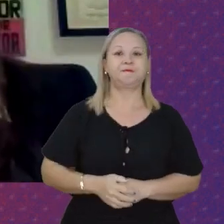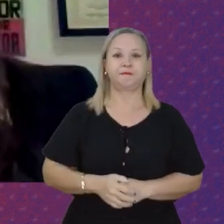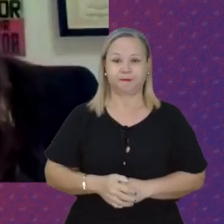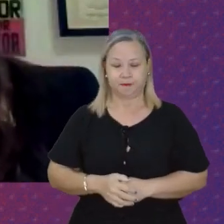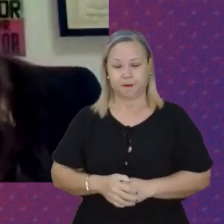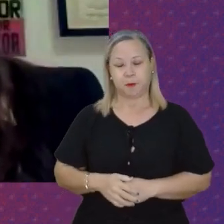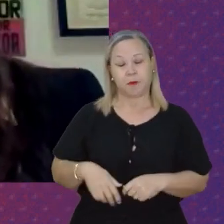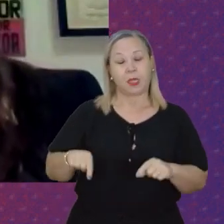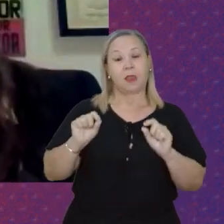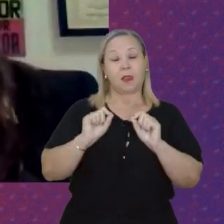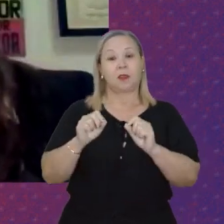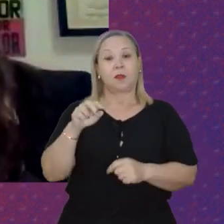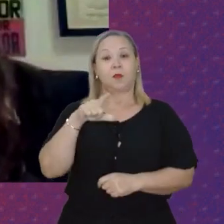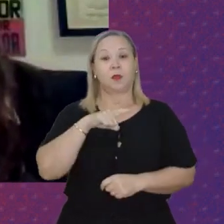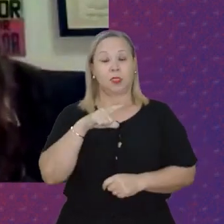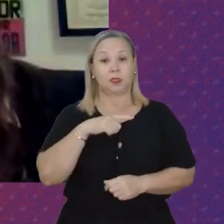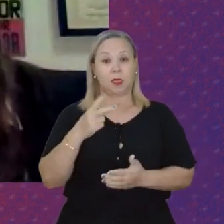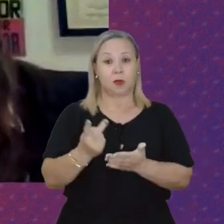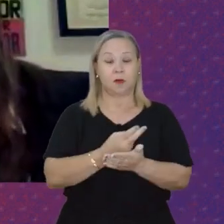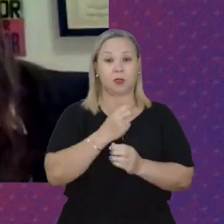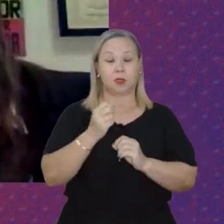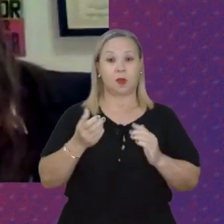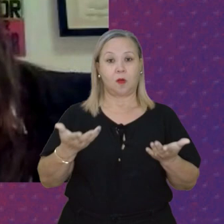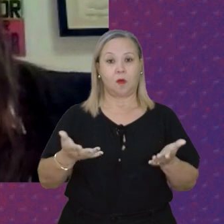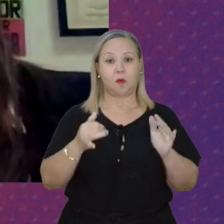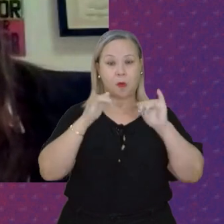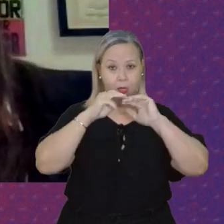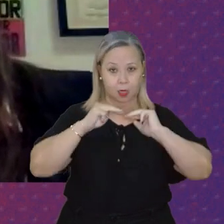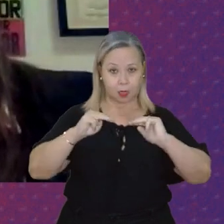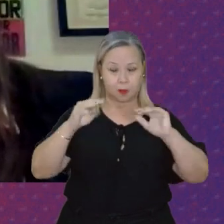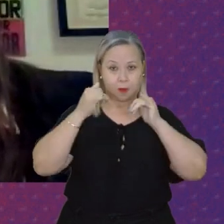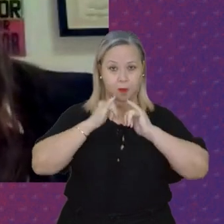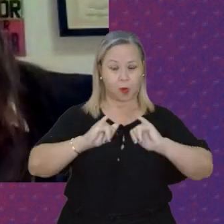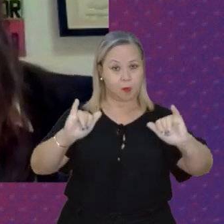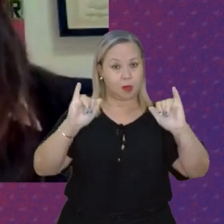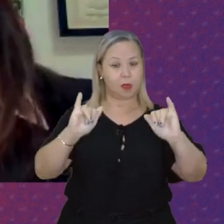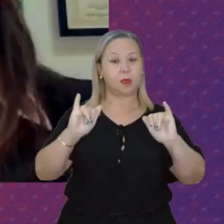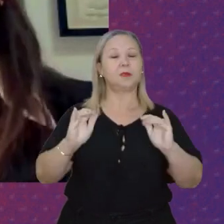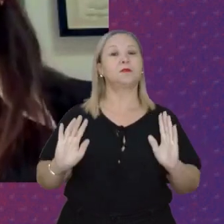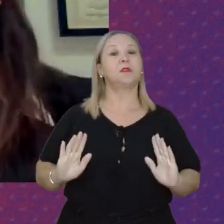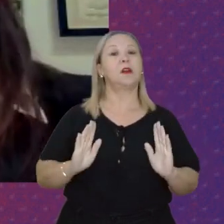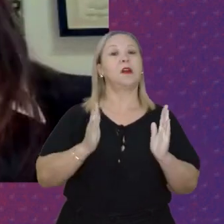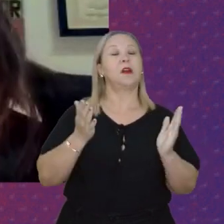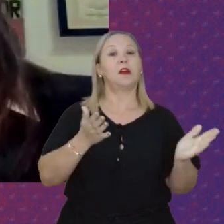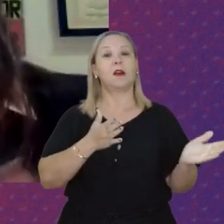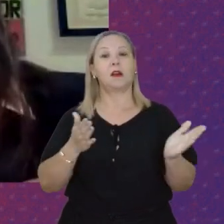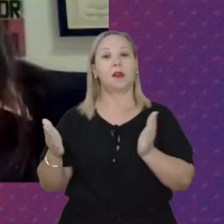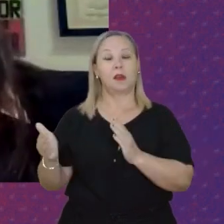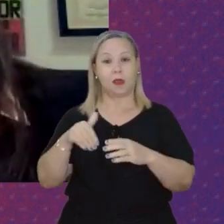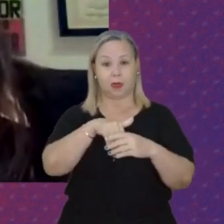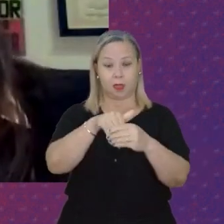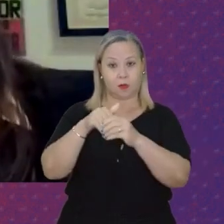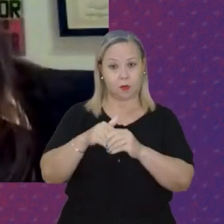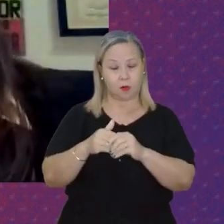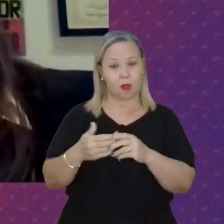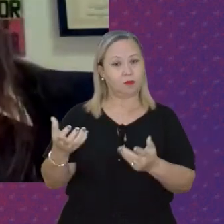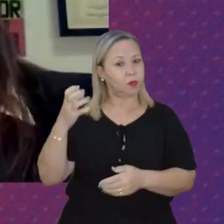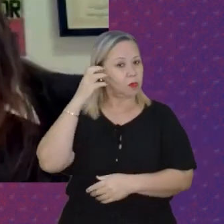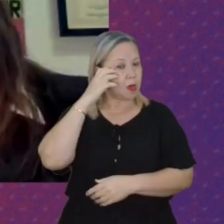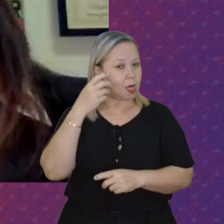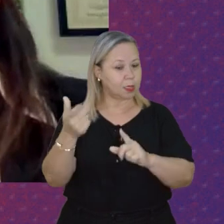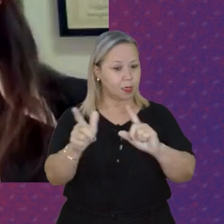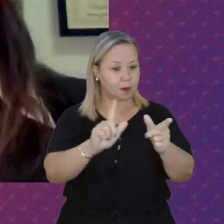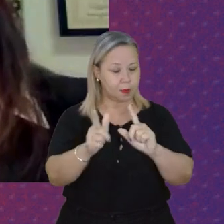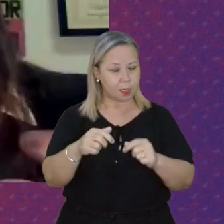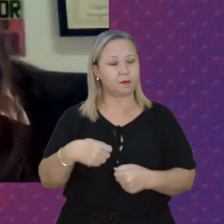Isso também se aplicou para a propaganda eleitoral gratuita no rádio e na televisão, né? Então, olha, a gente precisa ter visibilidade para as mulheres,